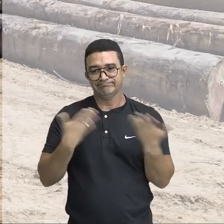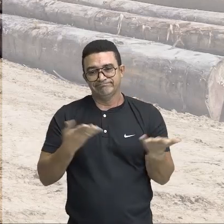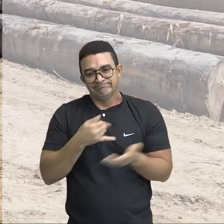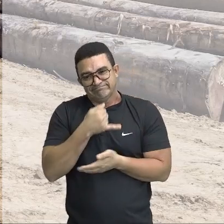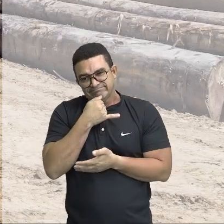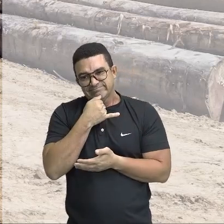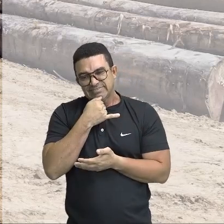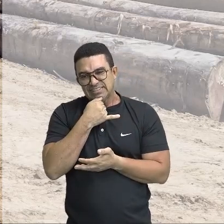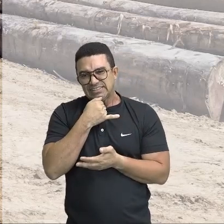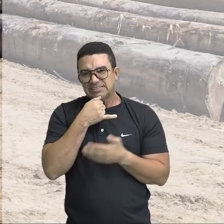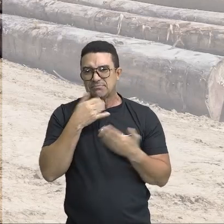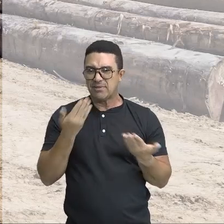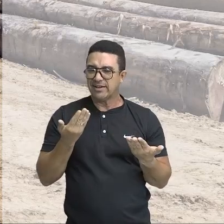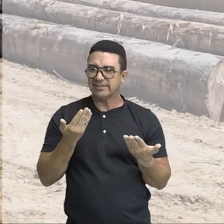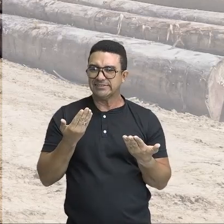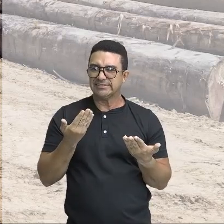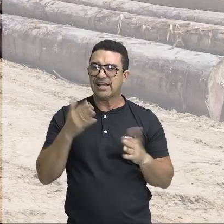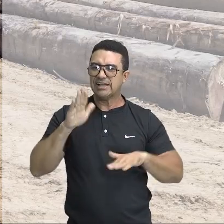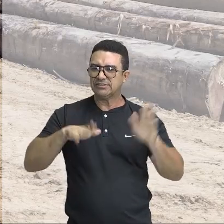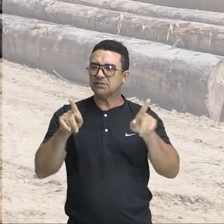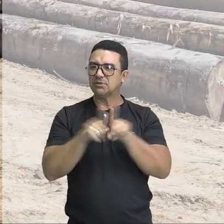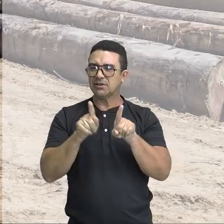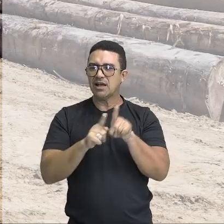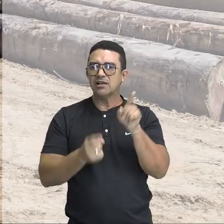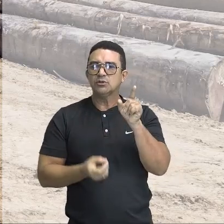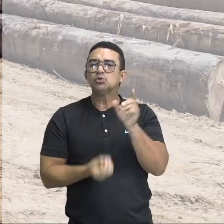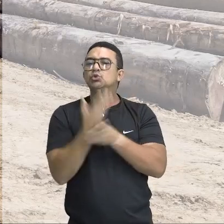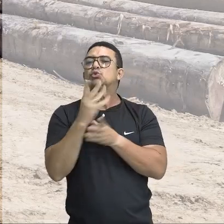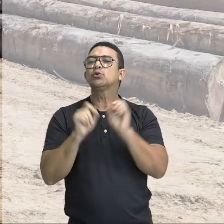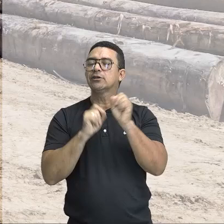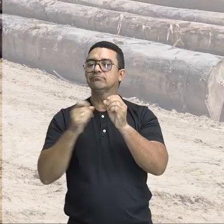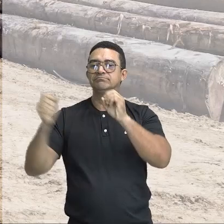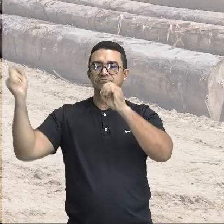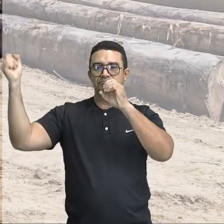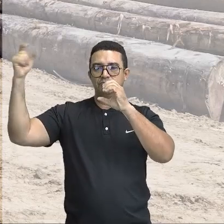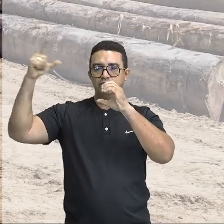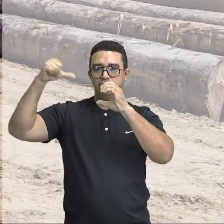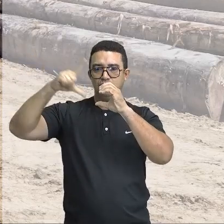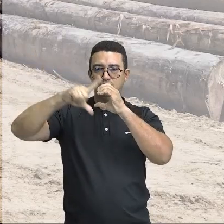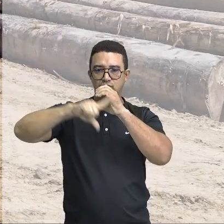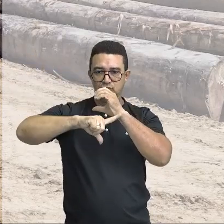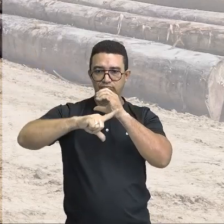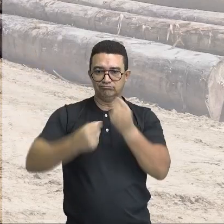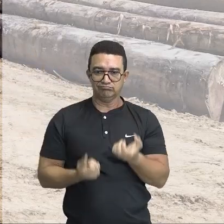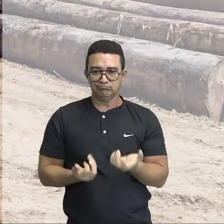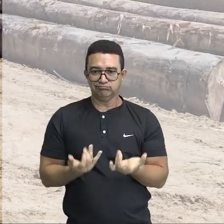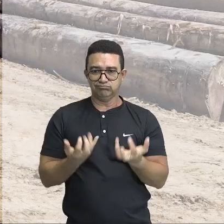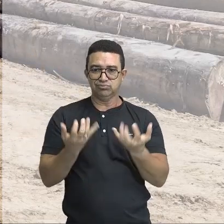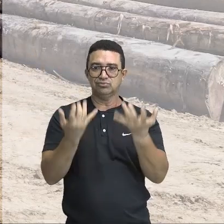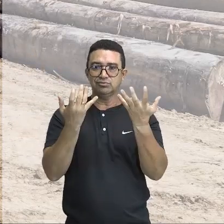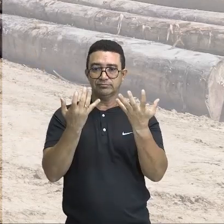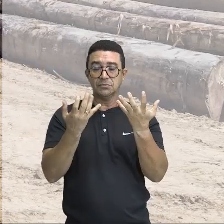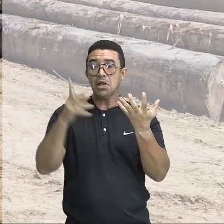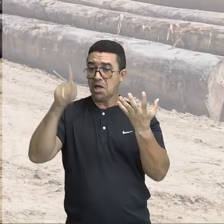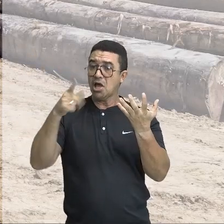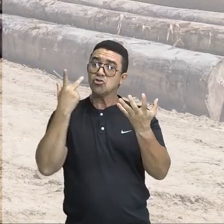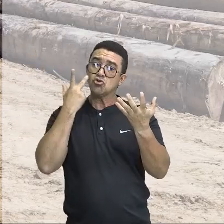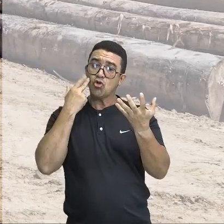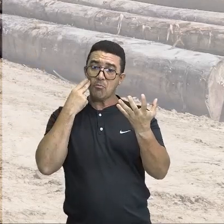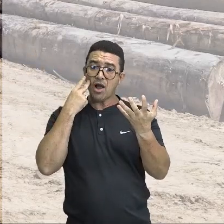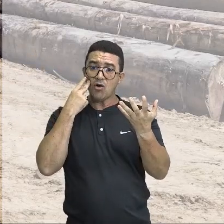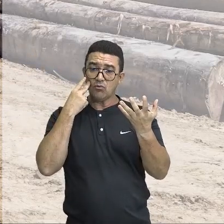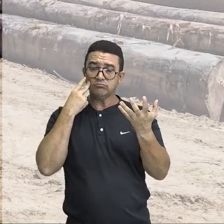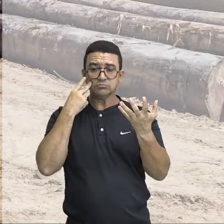acaba provocando ainda mais o efeito estufa. O efeito estufa, professor Dário, ele é um fator natural, normal, tem que